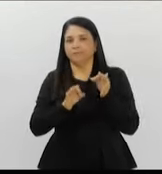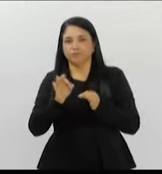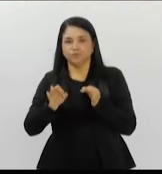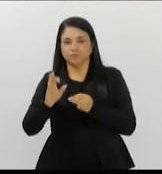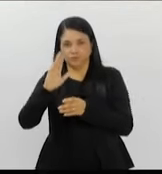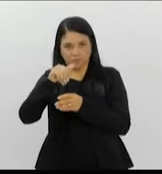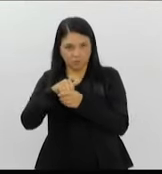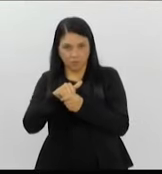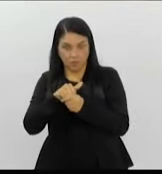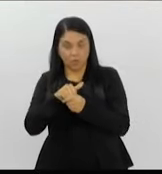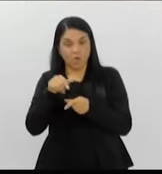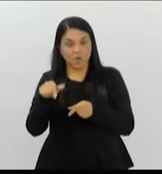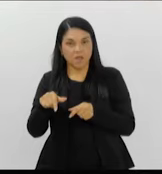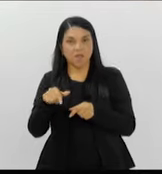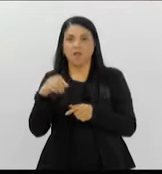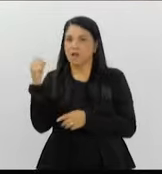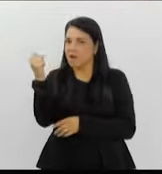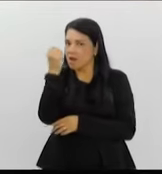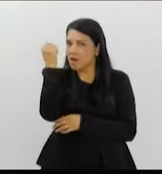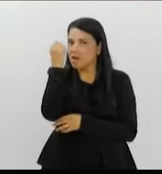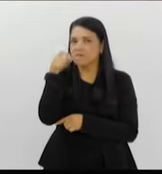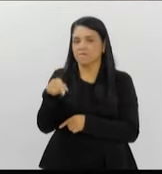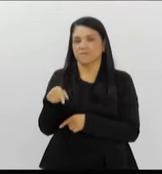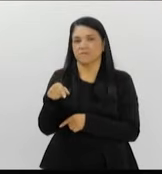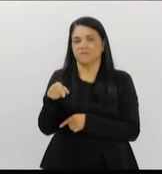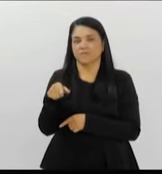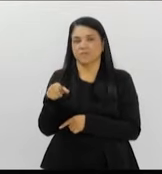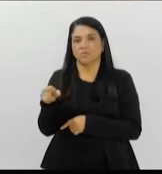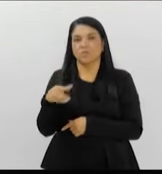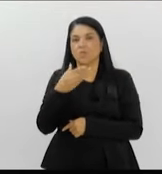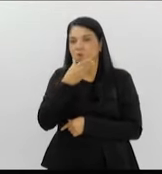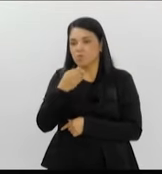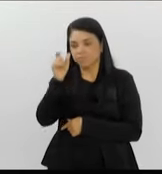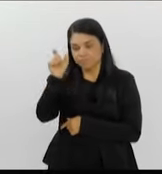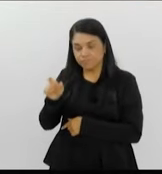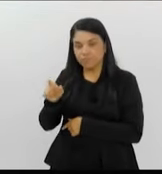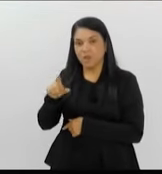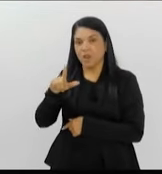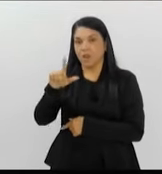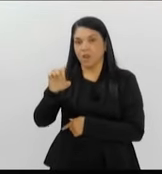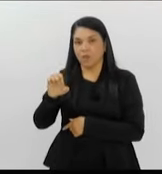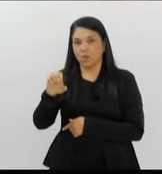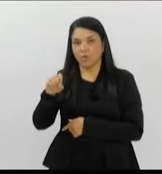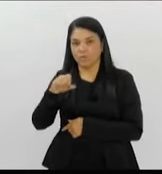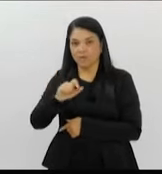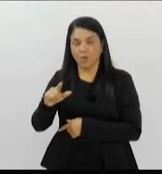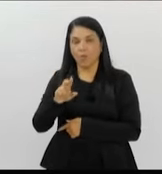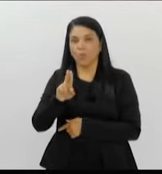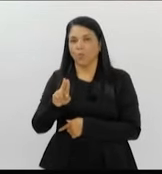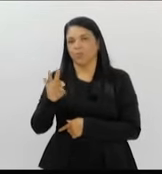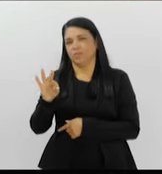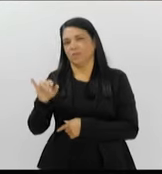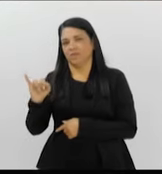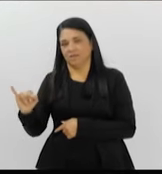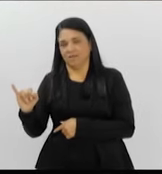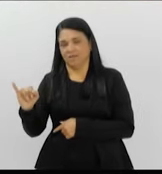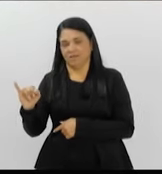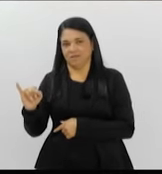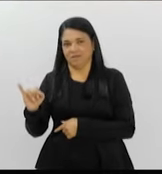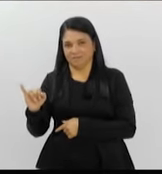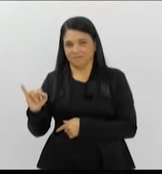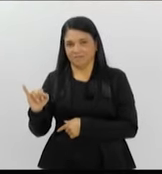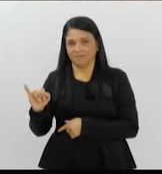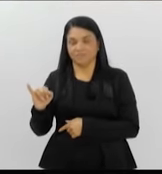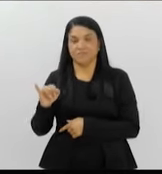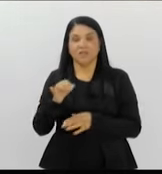violência grave, que mandou para a UTI uma pessoa, um candidato. Então a